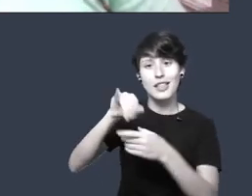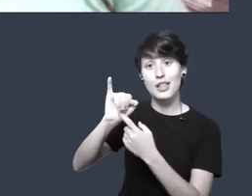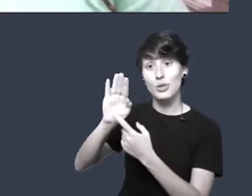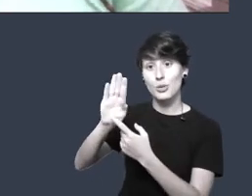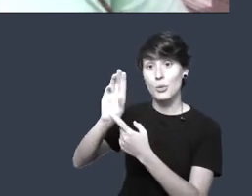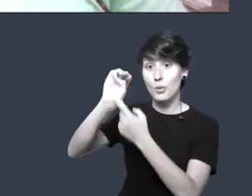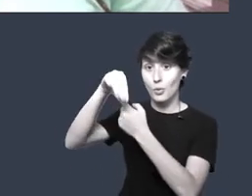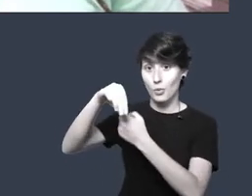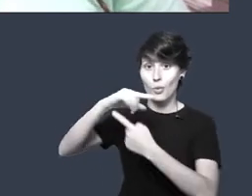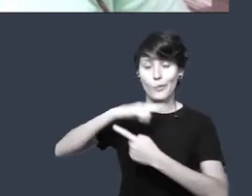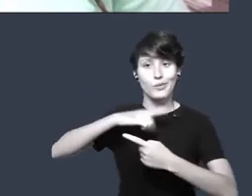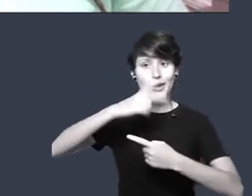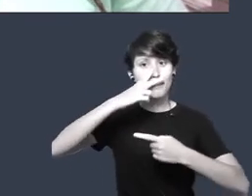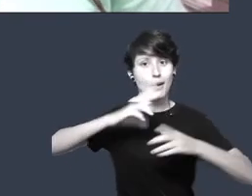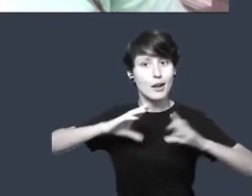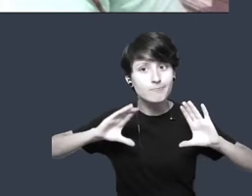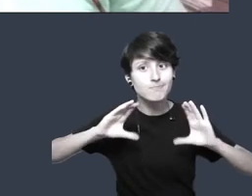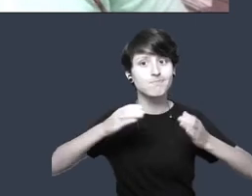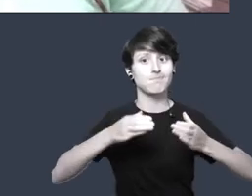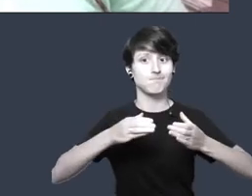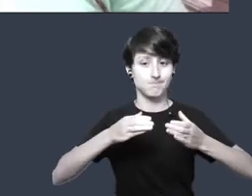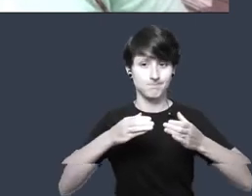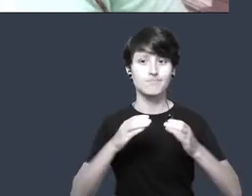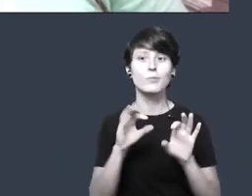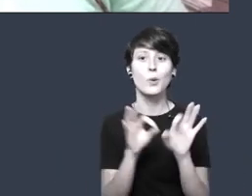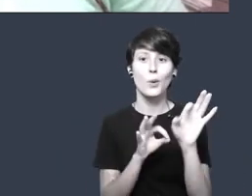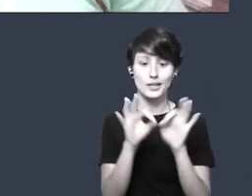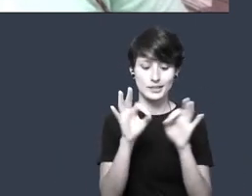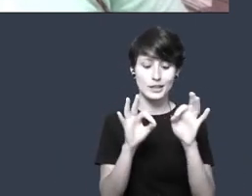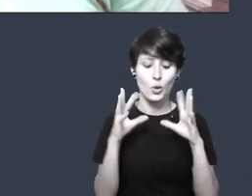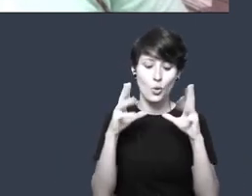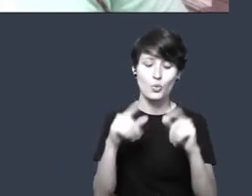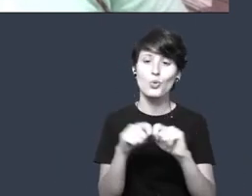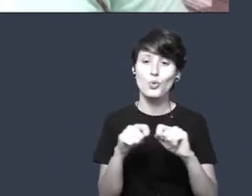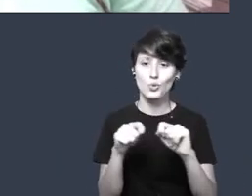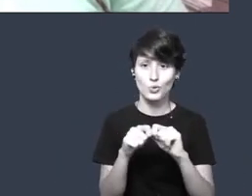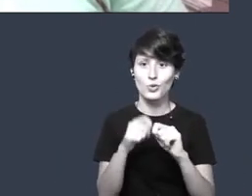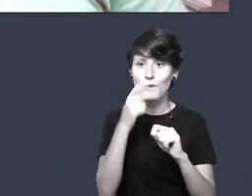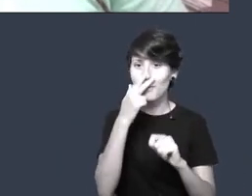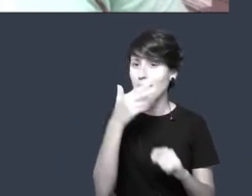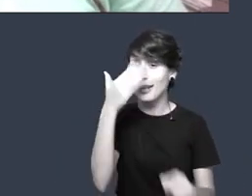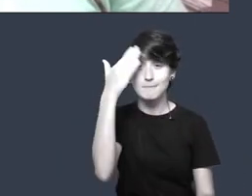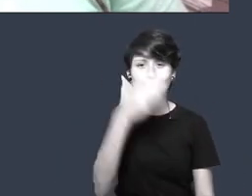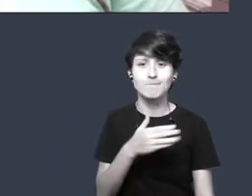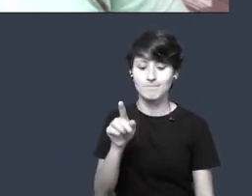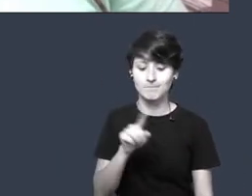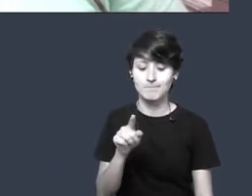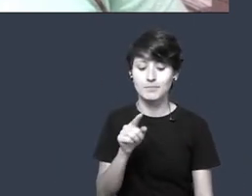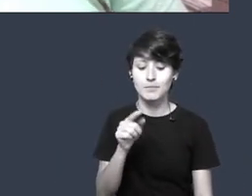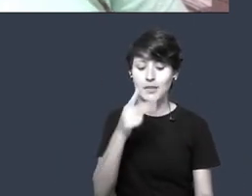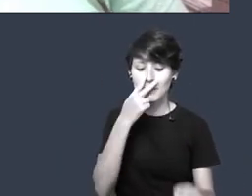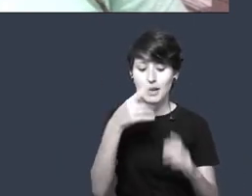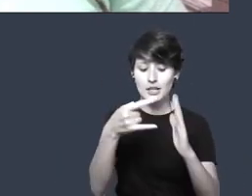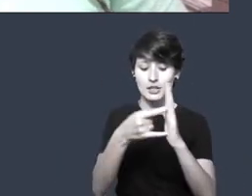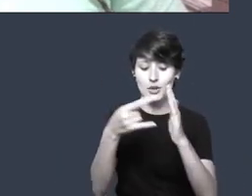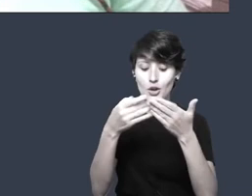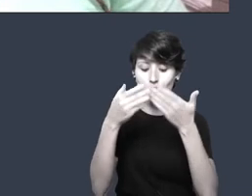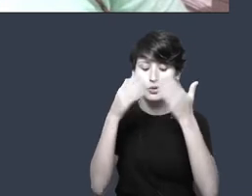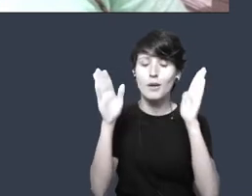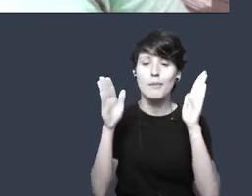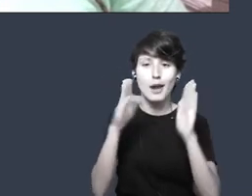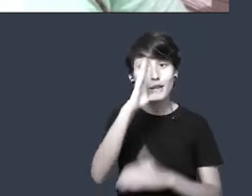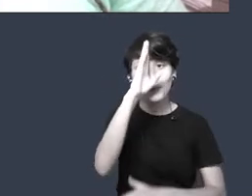toda uma organização em que tudo que a gente faz é open source, é código aberto, é de graça,